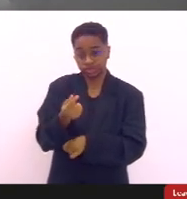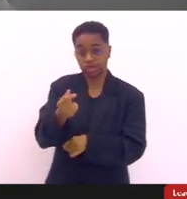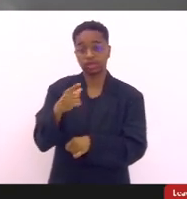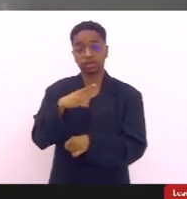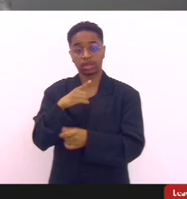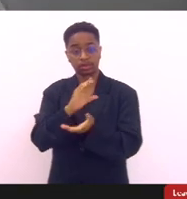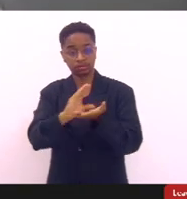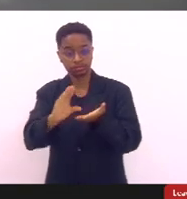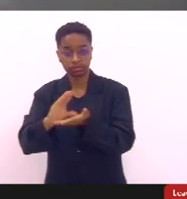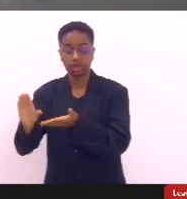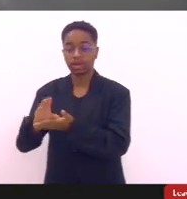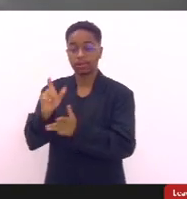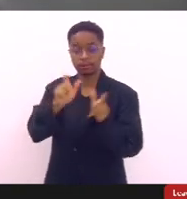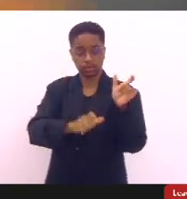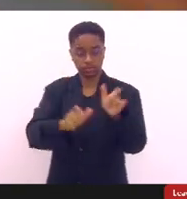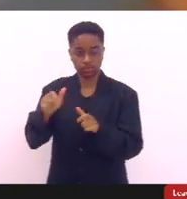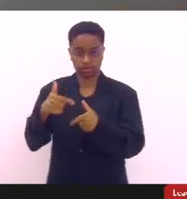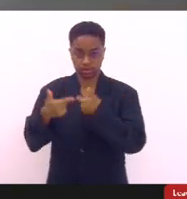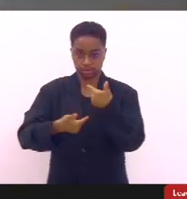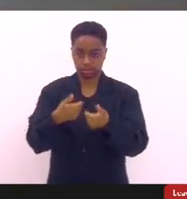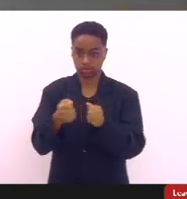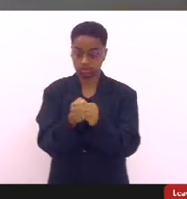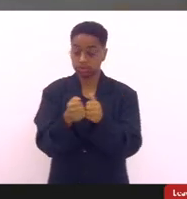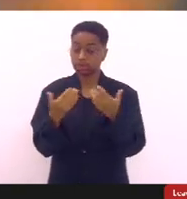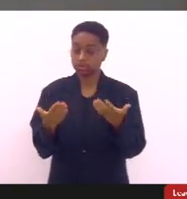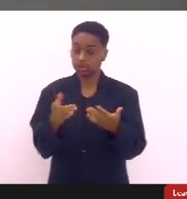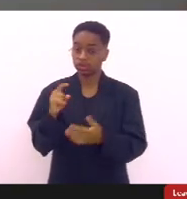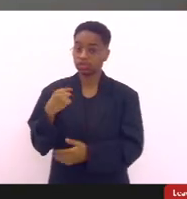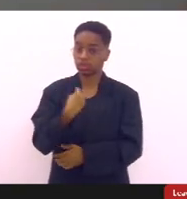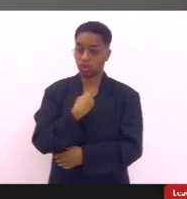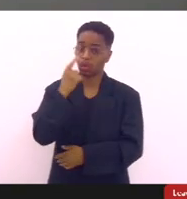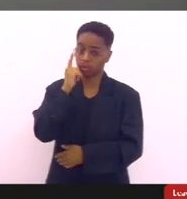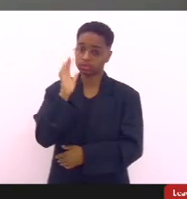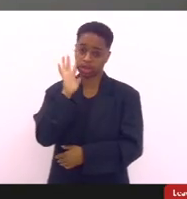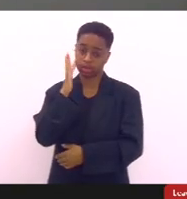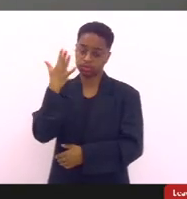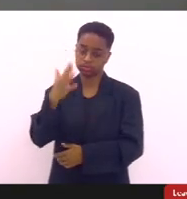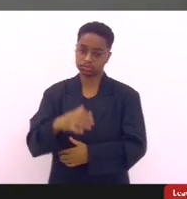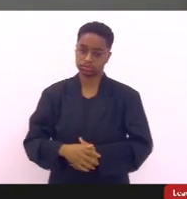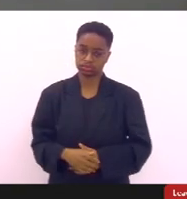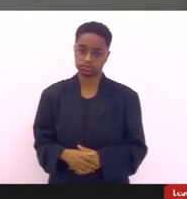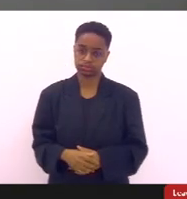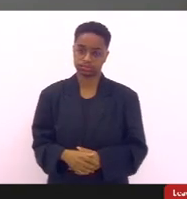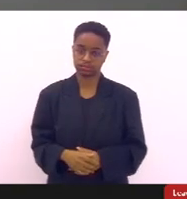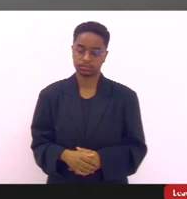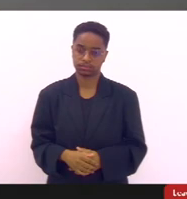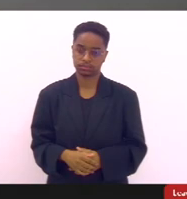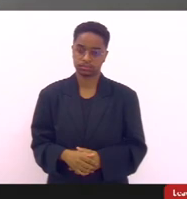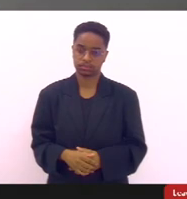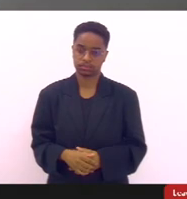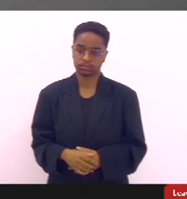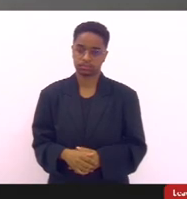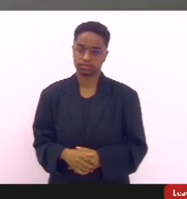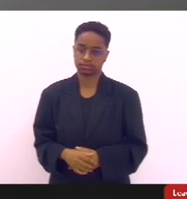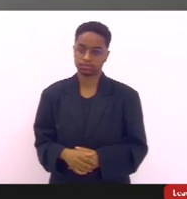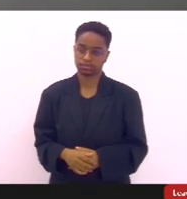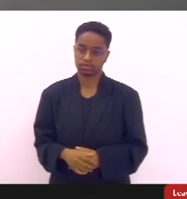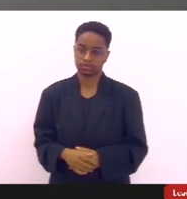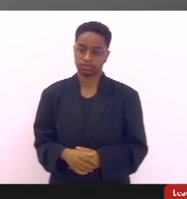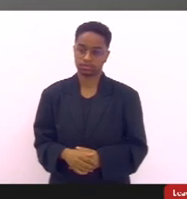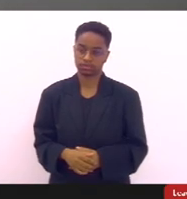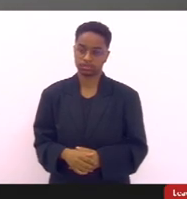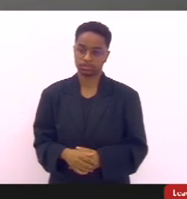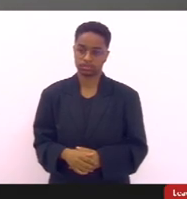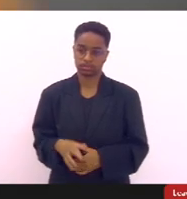recursos financeiros, né? Suficientes para tudo e muito mais. Eu acho